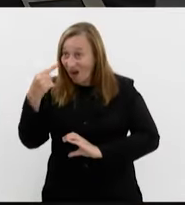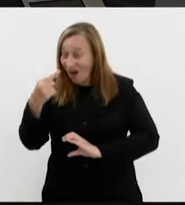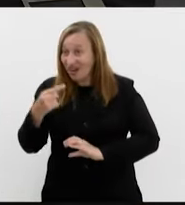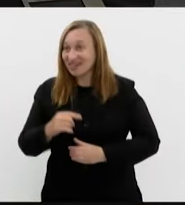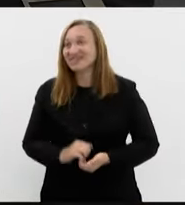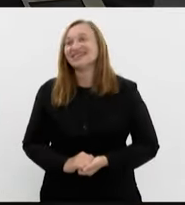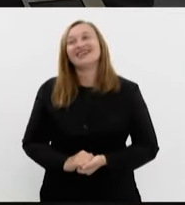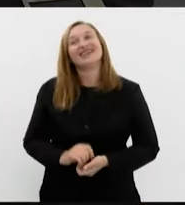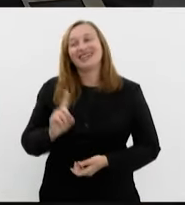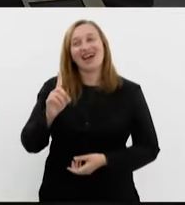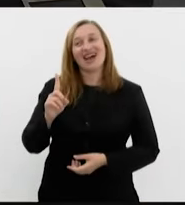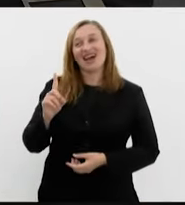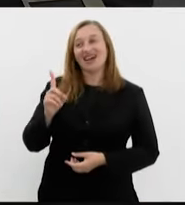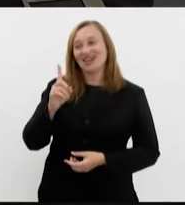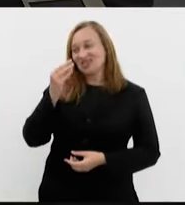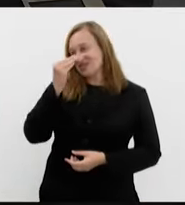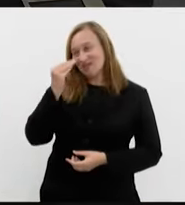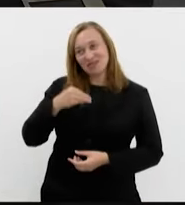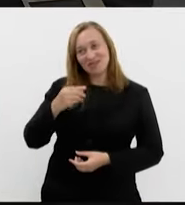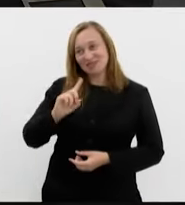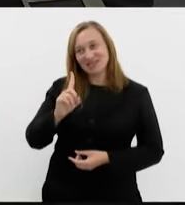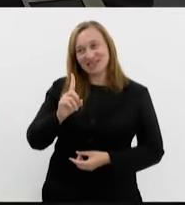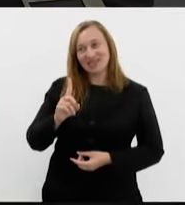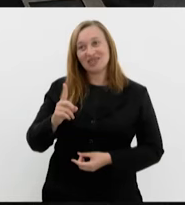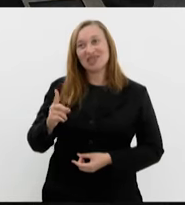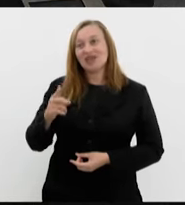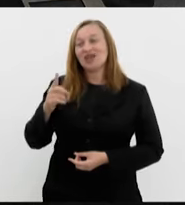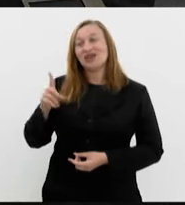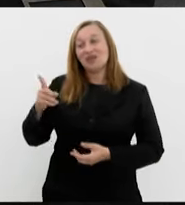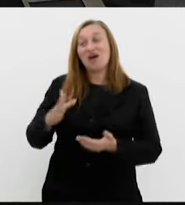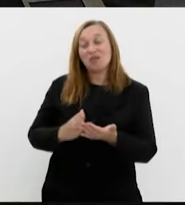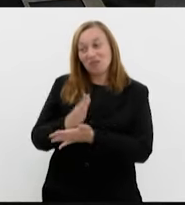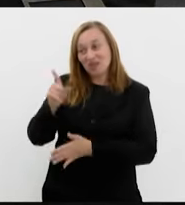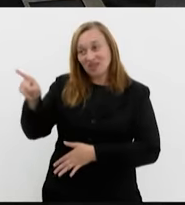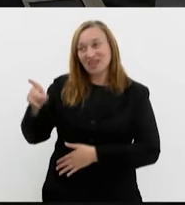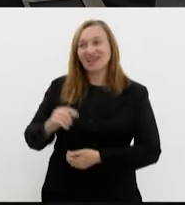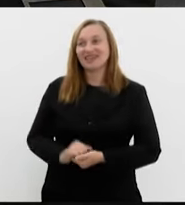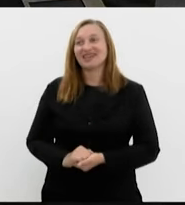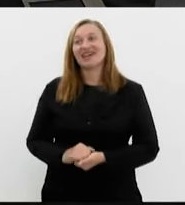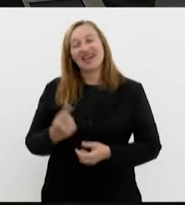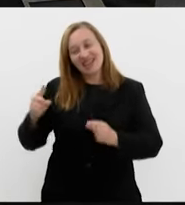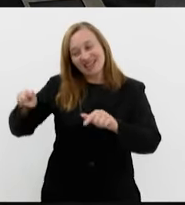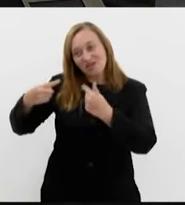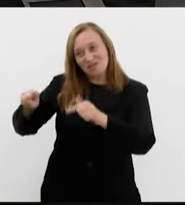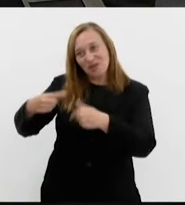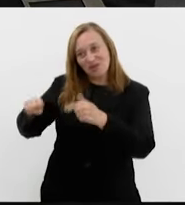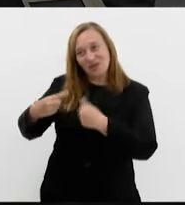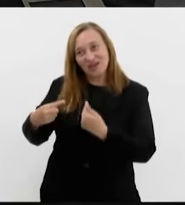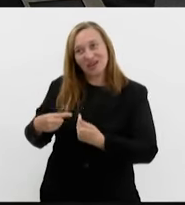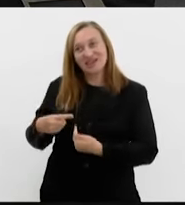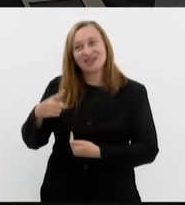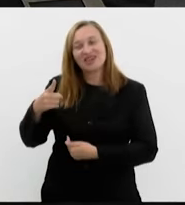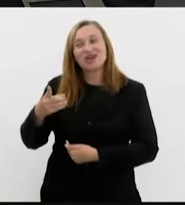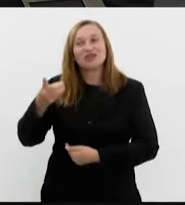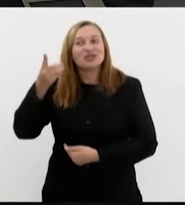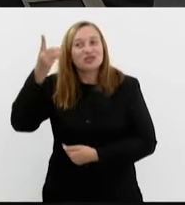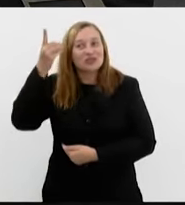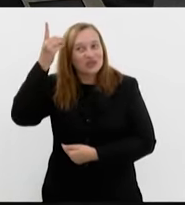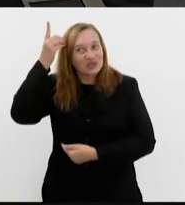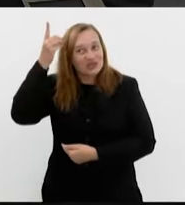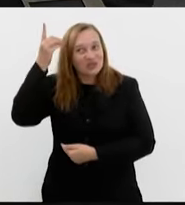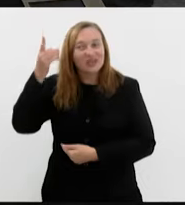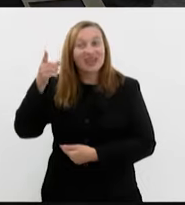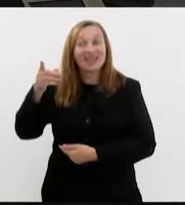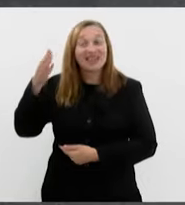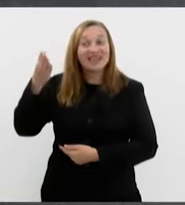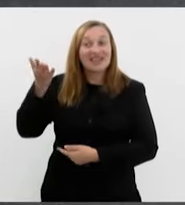me desmoralizar. Eu aposto no meu professor, não tem conversa. Ele tá por favor. Ele está provocando. Mostra aquele dom do senhor do tempo da bossa nova, por